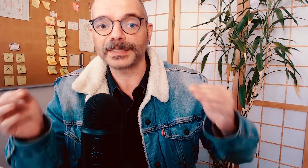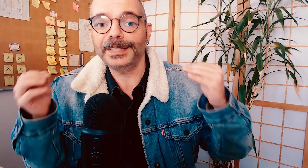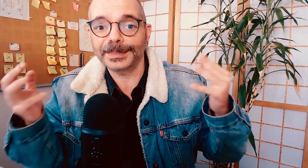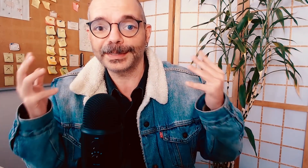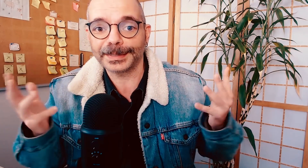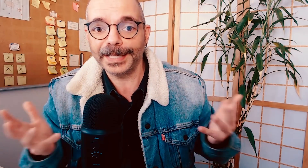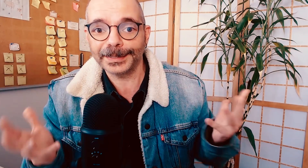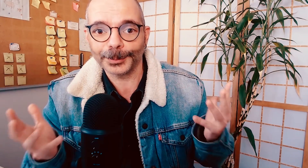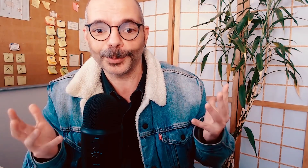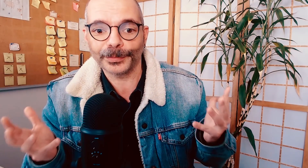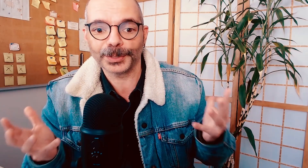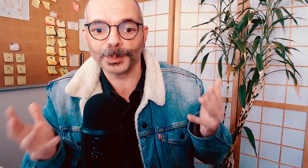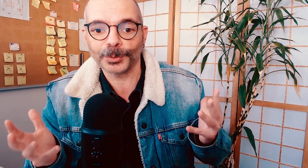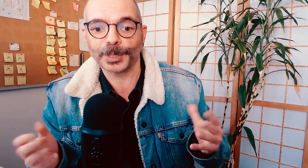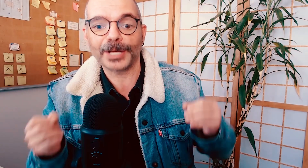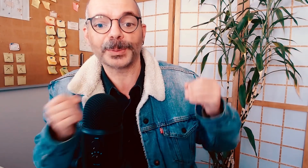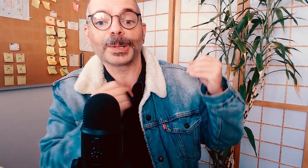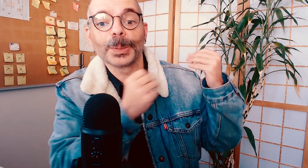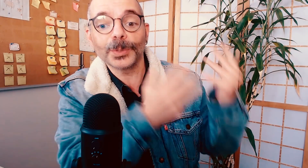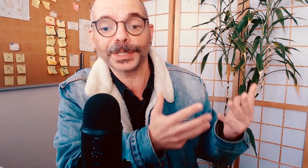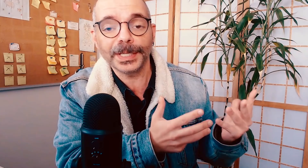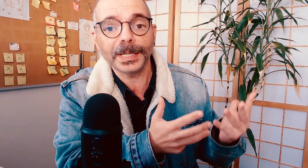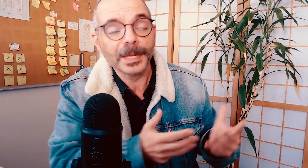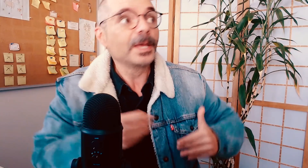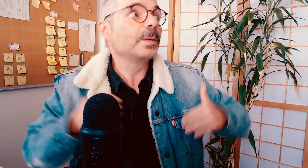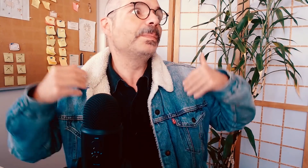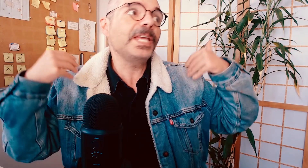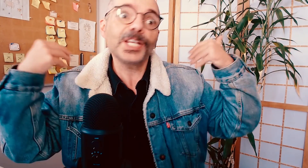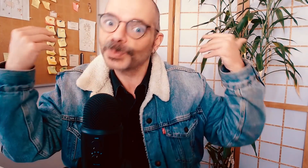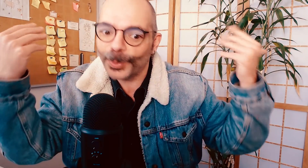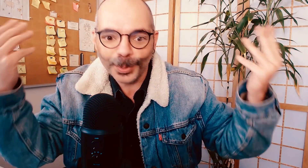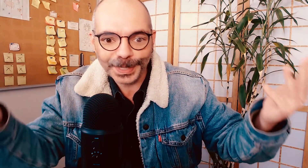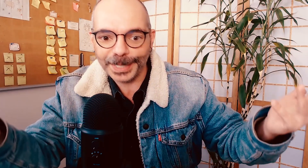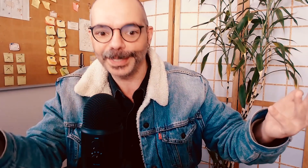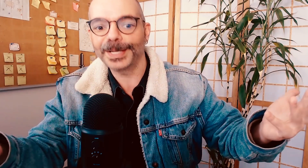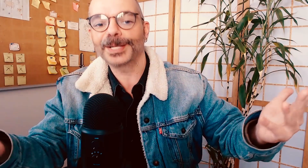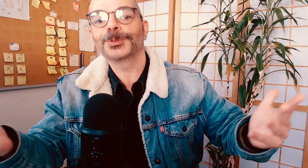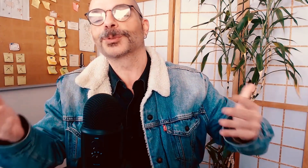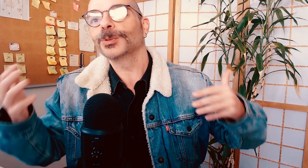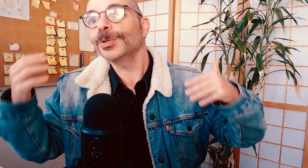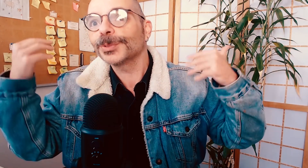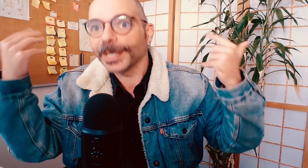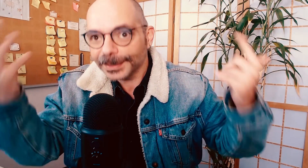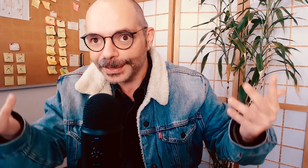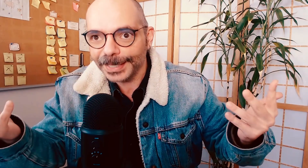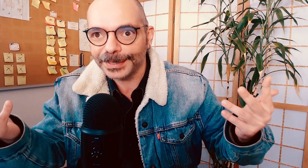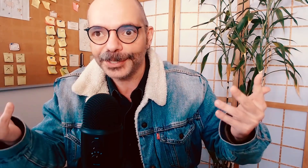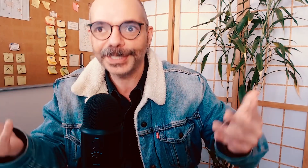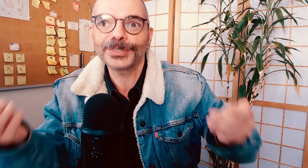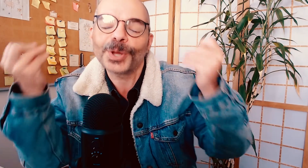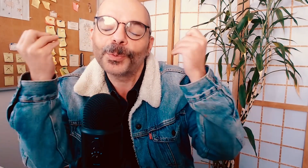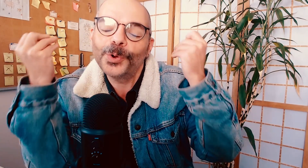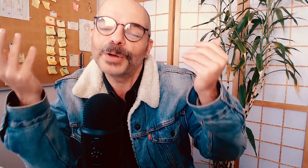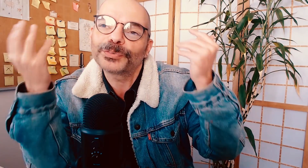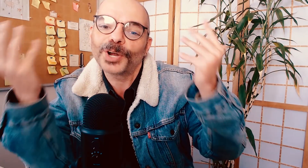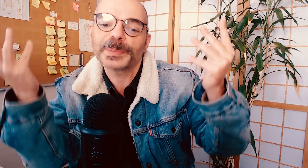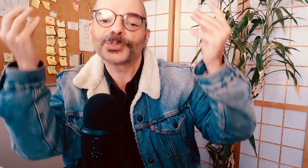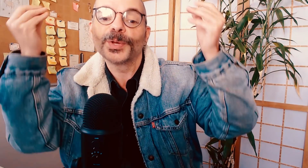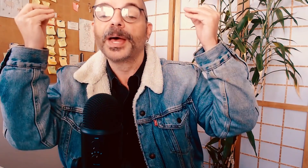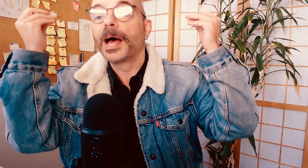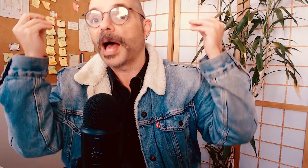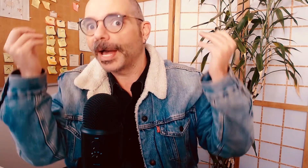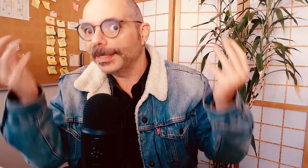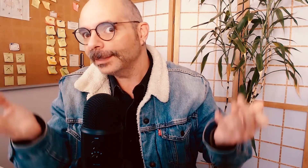de alguma forma, essa insistência do governo Bolsonaro na cloroquina, mesmo contrariando tudo que a ciência diz, de alguma forma